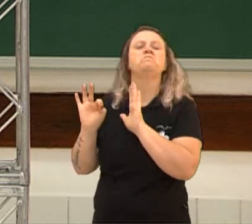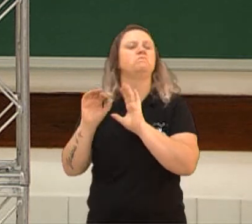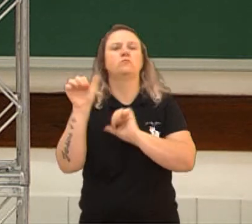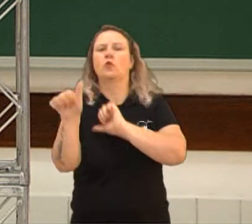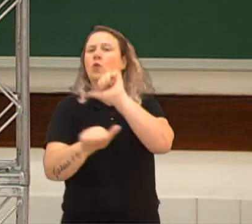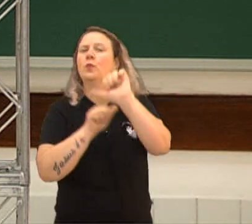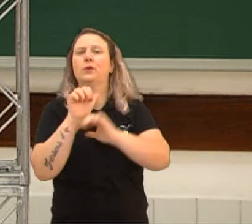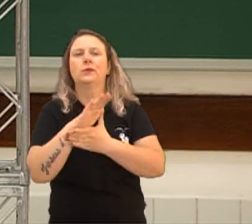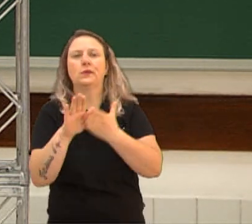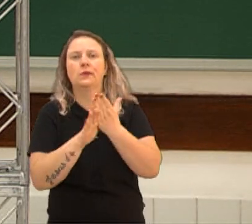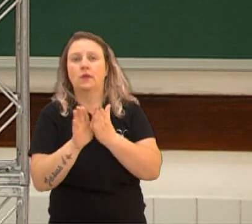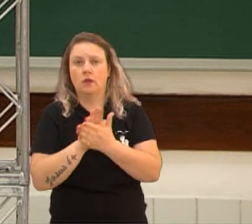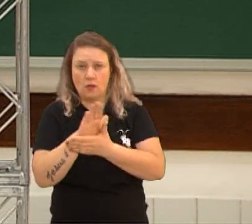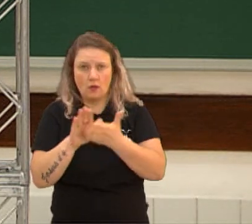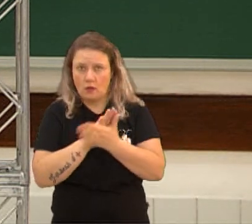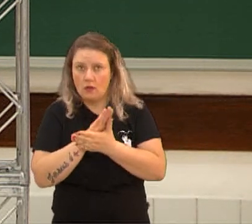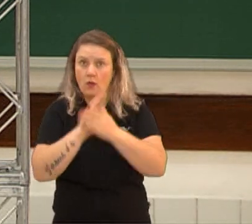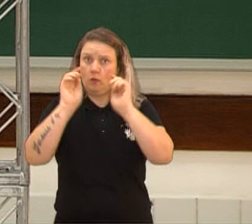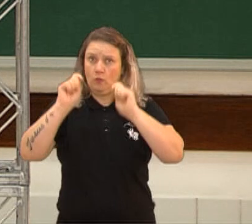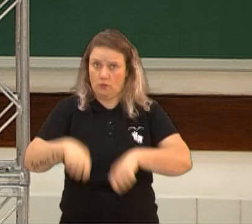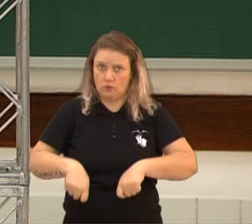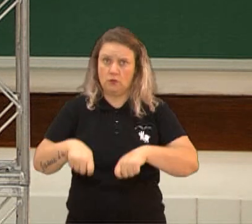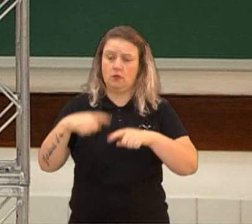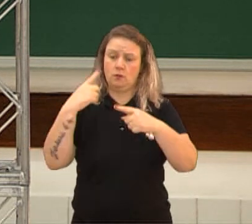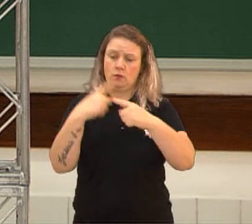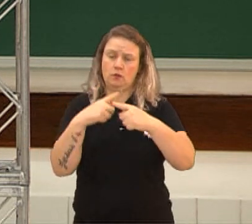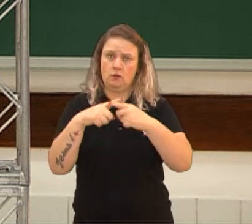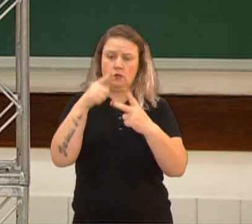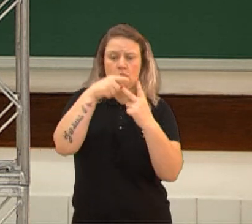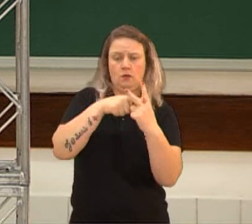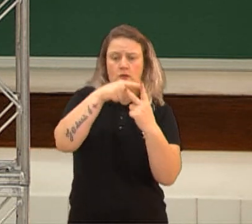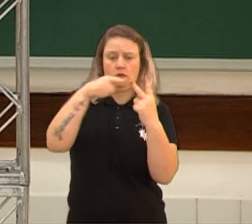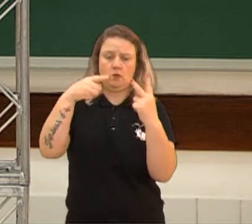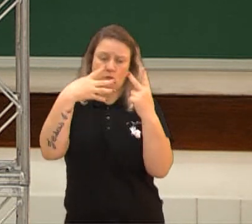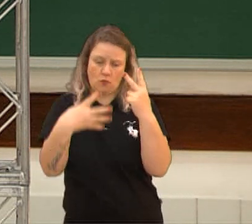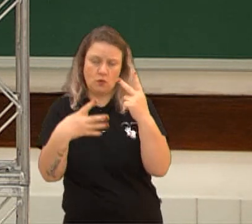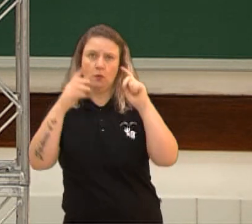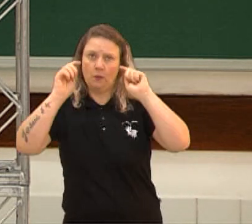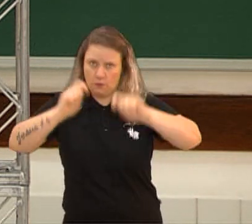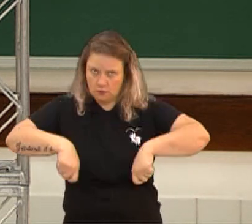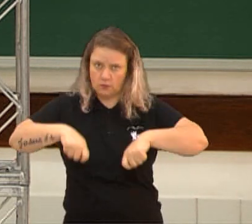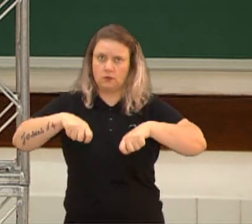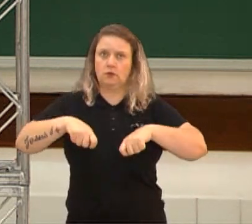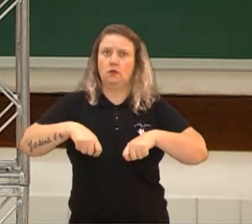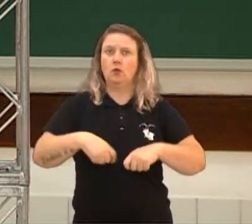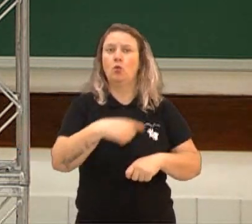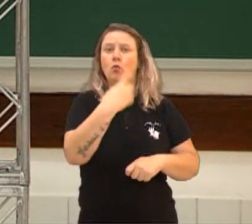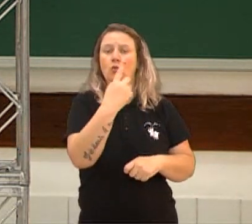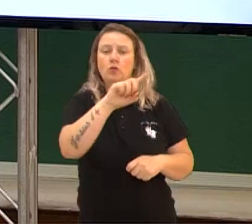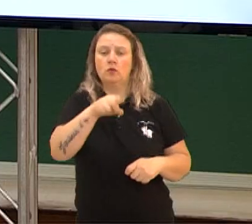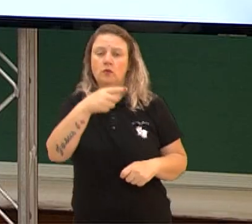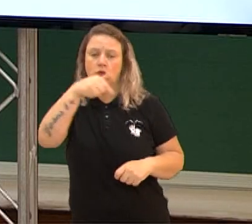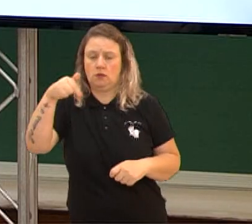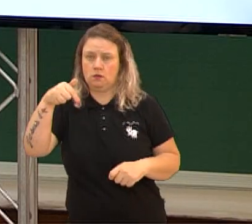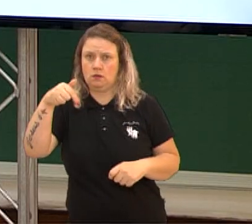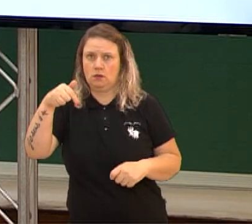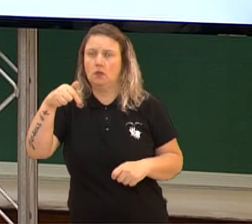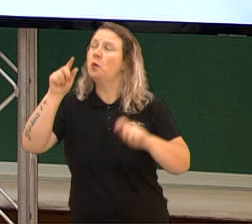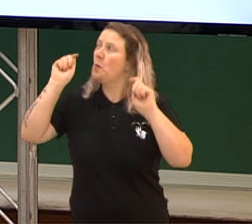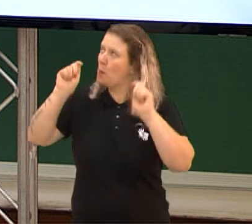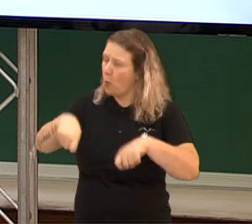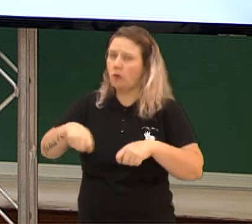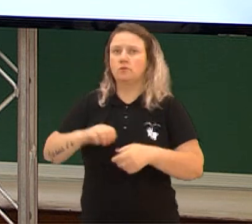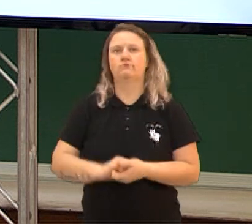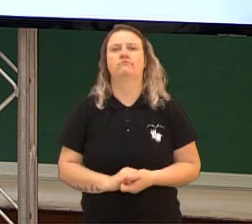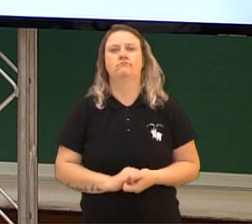ter multiplicado por raiz de 4, que é 2? Poderia. Poderia ter multiplicado por 1,7? Sim. O que você não pode fazer?